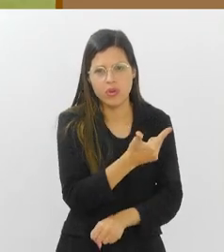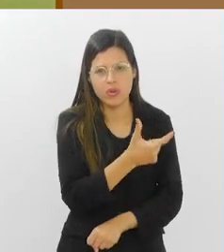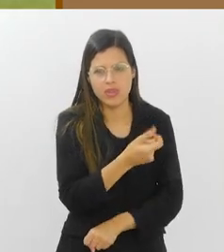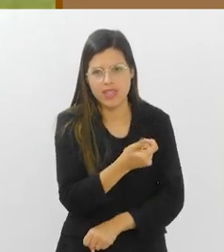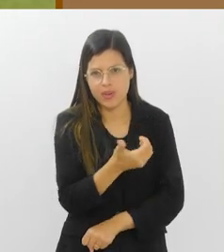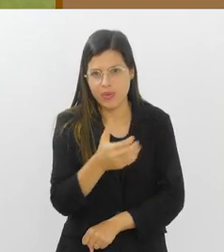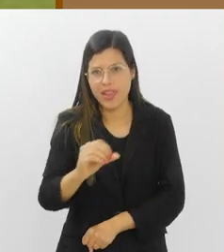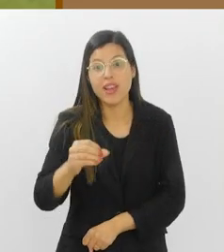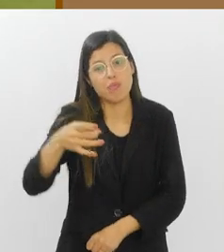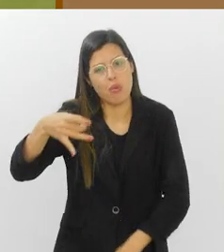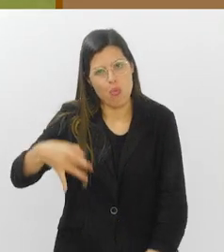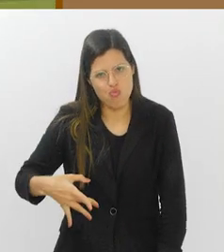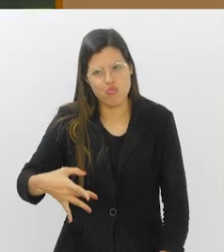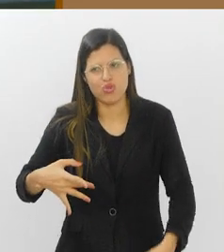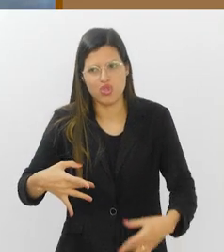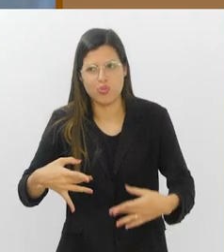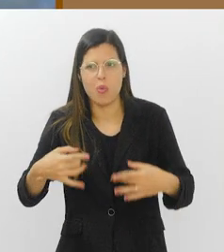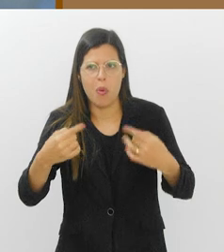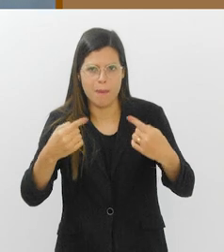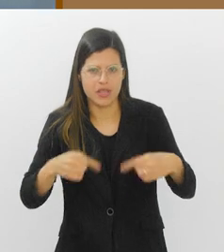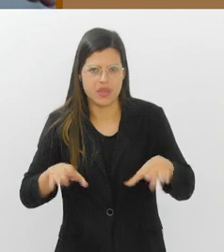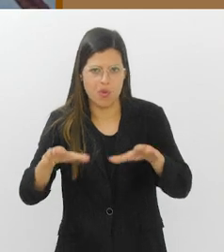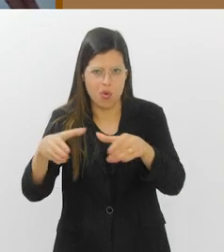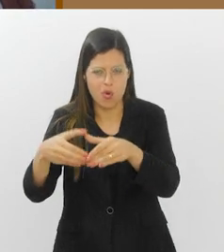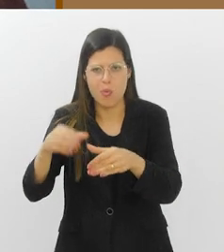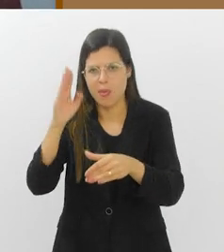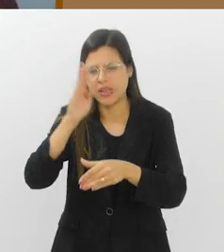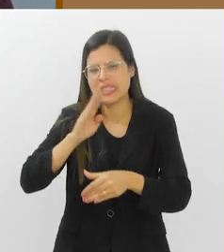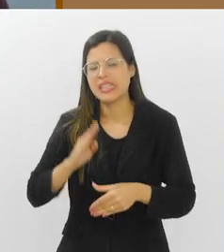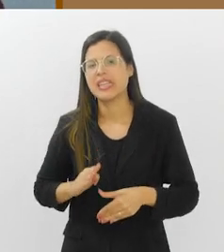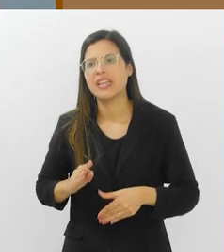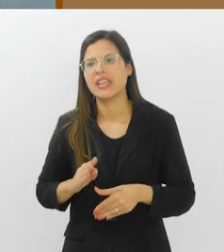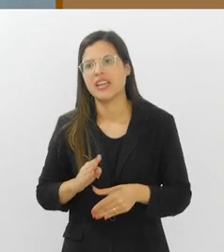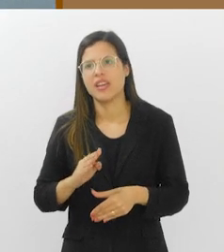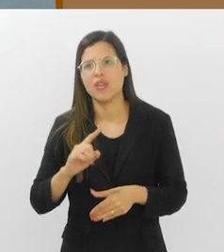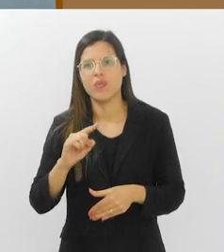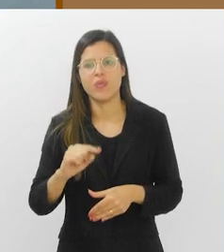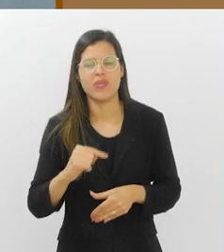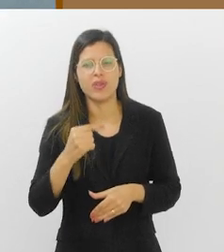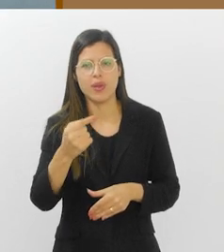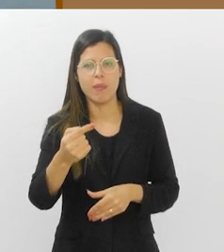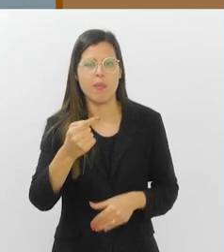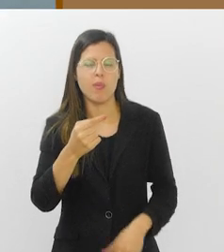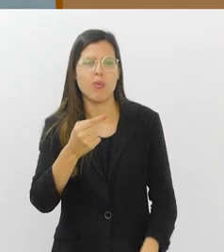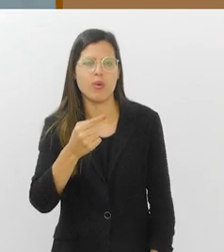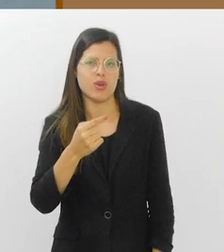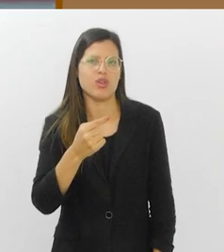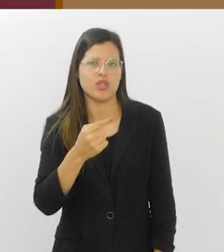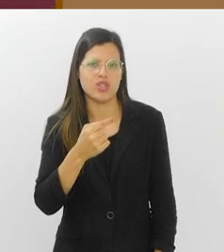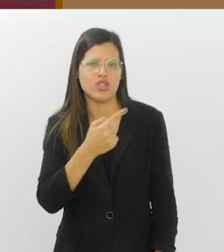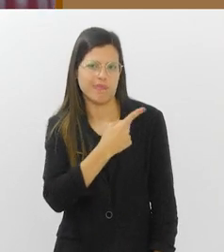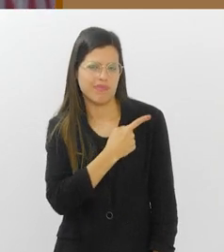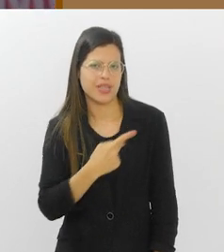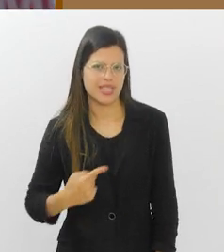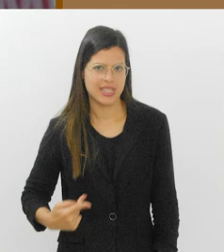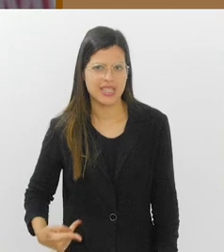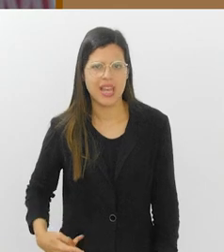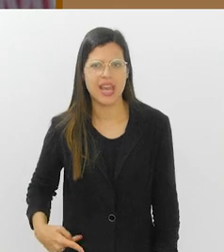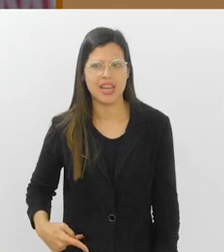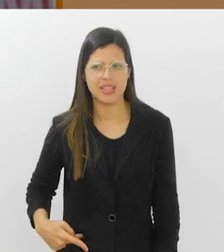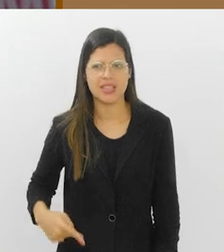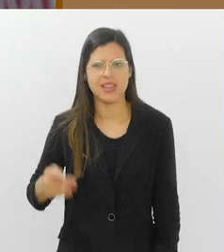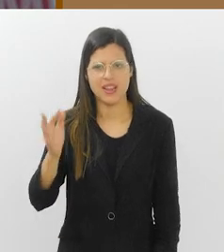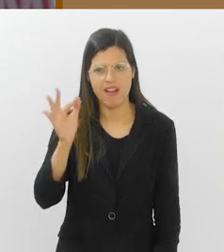que foi inclusive meu último meu último torneio eh pela seleção brasileira que depois eu acabei assumindo a presidência da